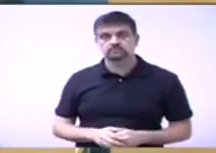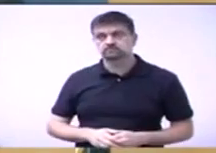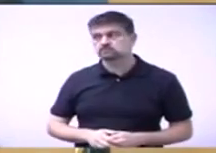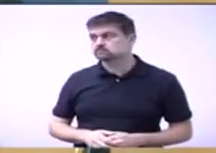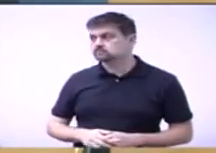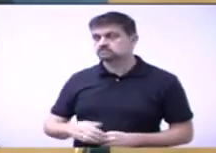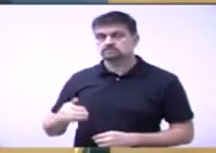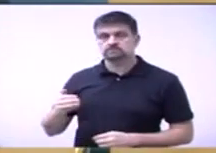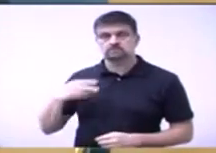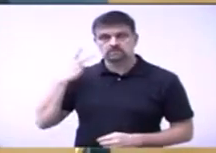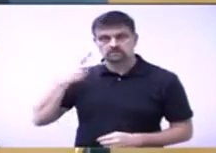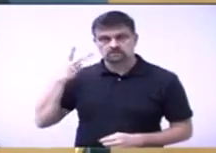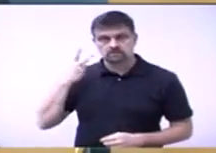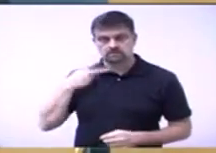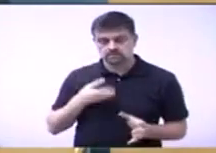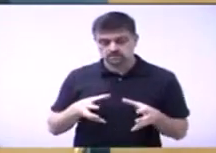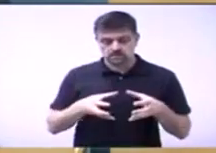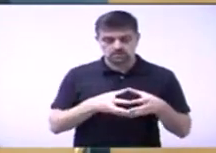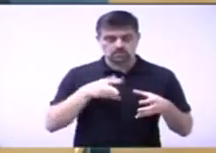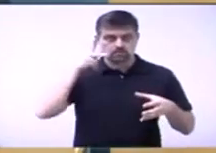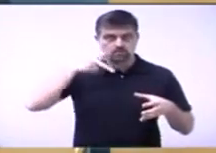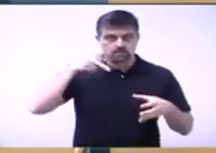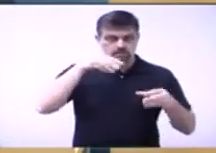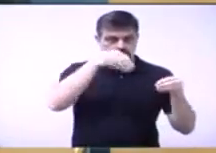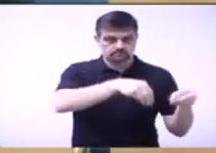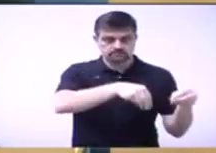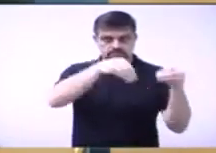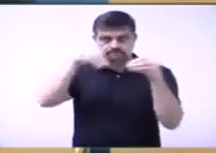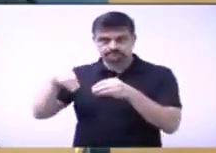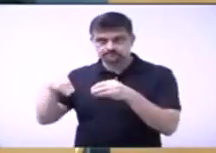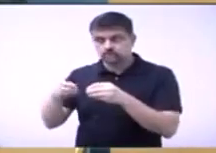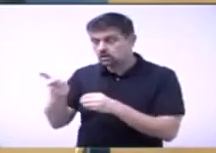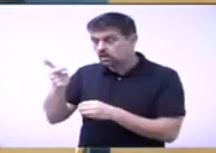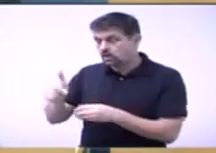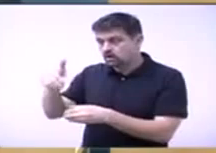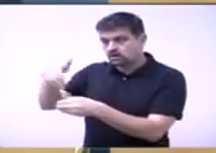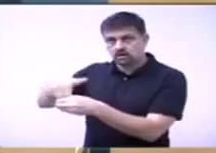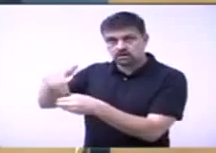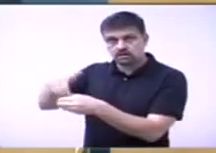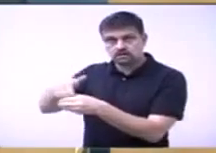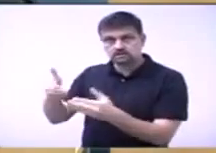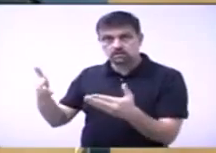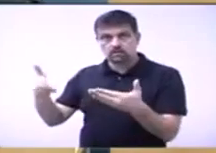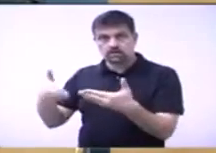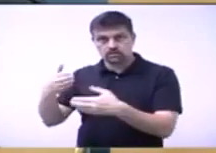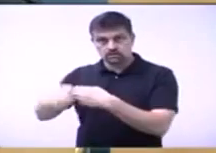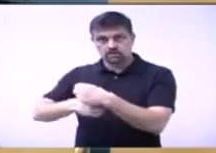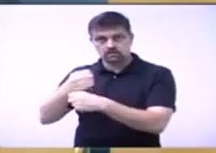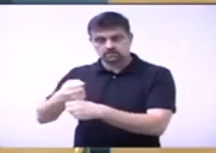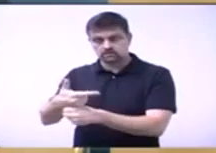dos companheiros que trocaram de partido para o próximo pleito eleitoral.